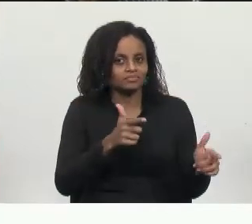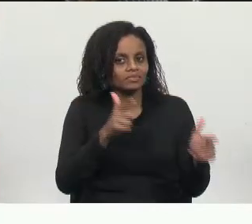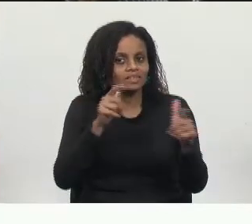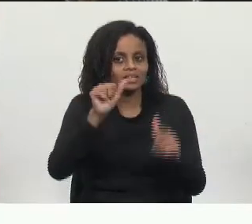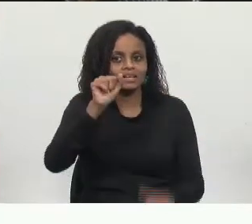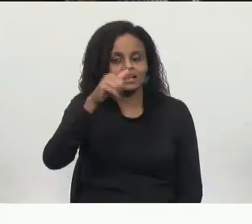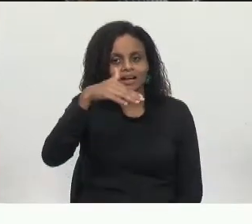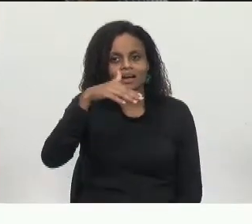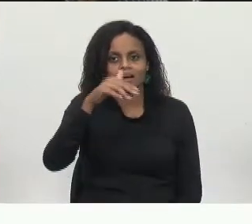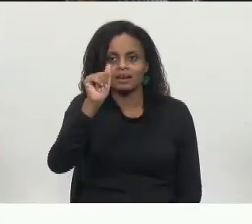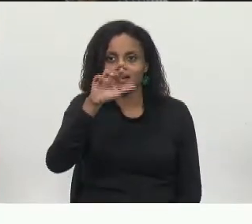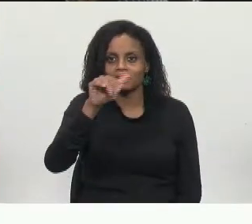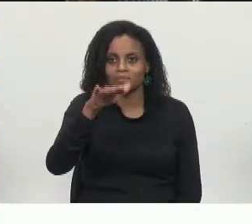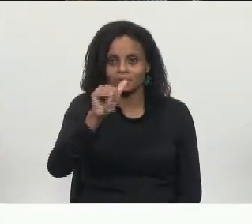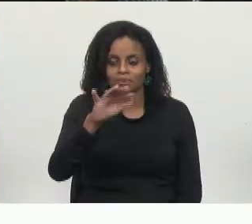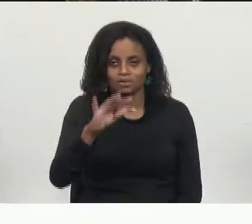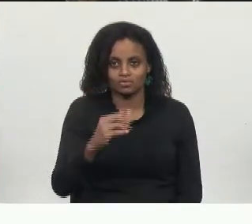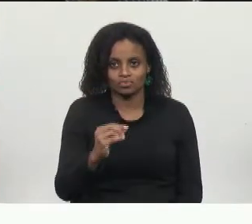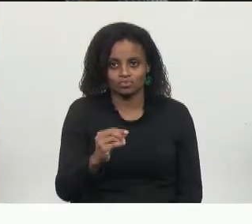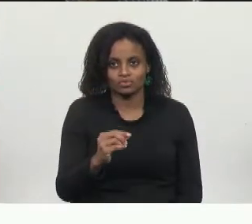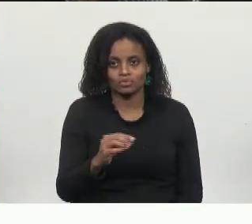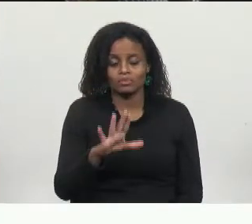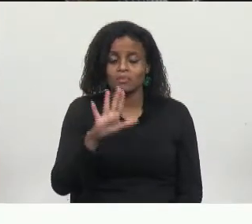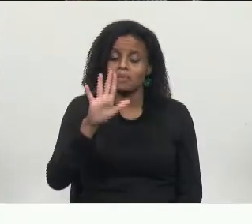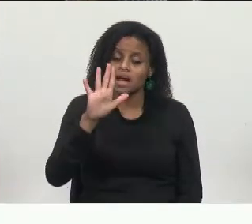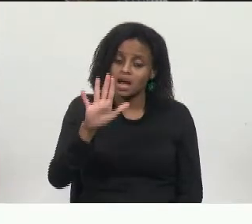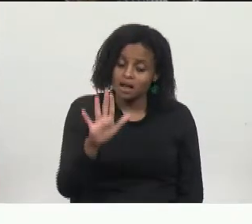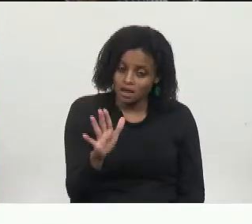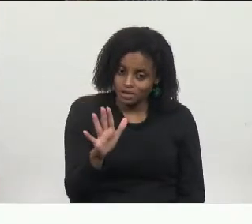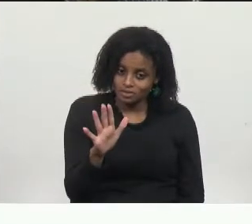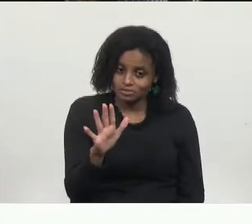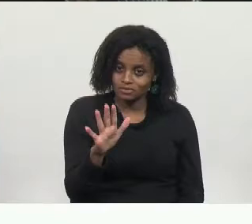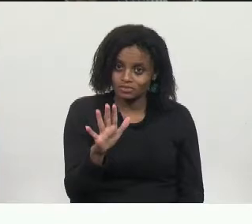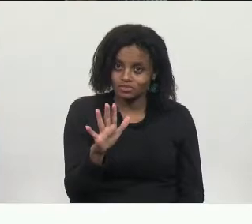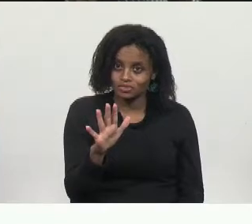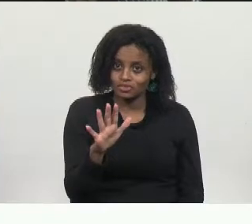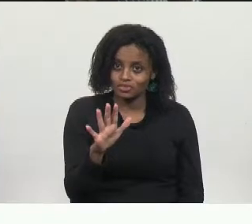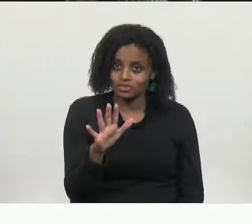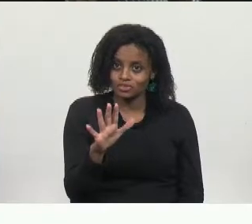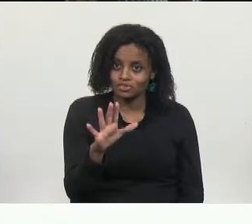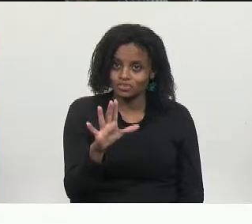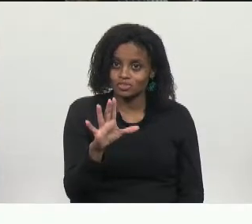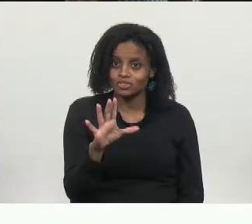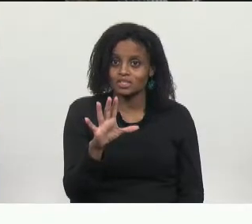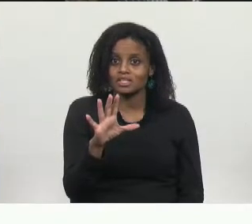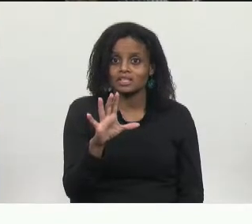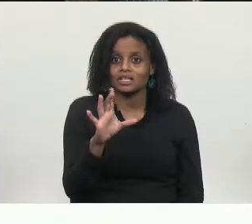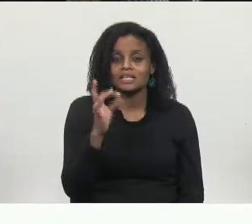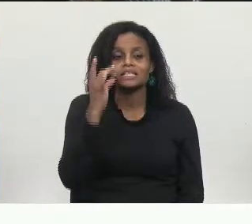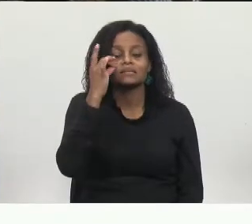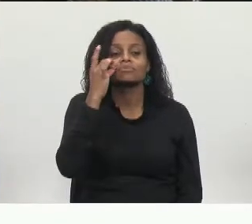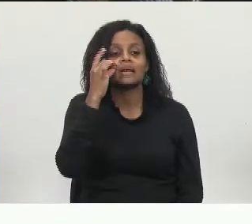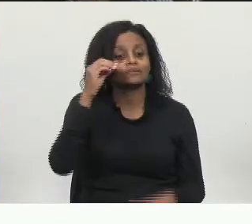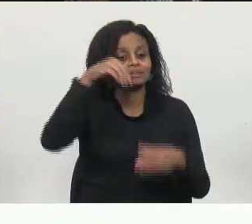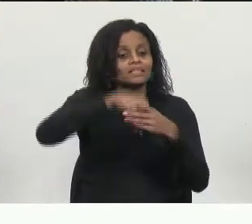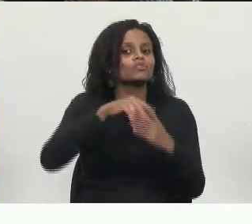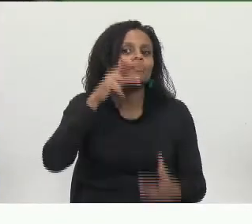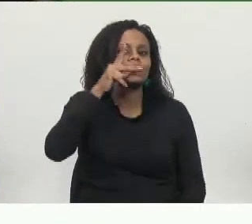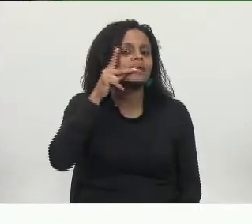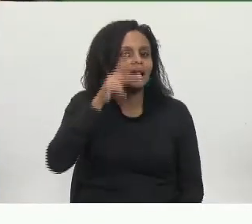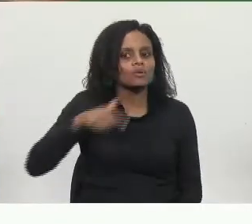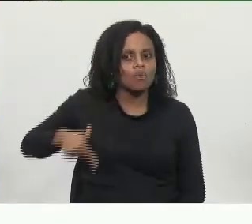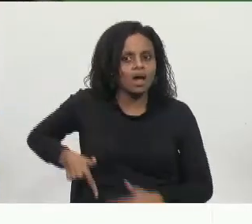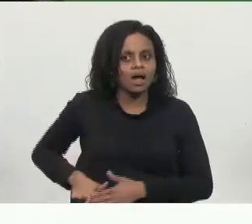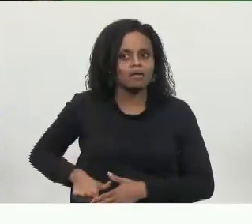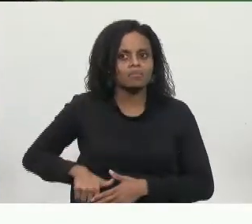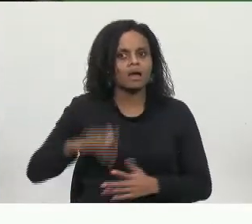de noção com a realidade, mas, porém, no entanto, contudo, eu acho que o deputado não tem que estar armado em plenário. Eu acho